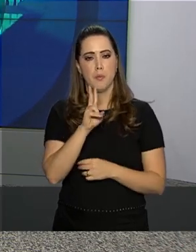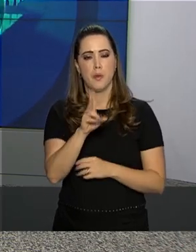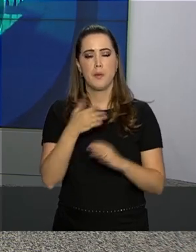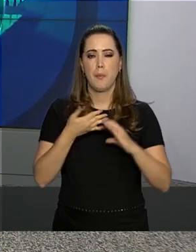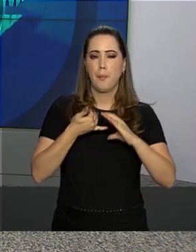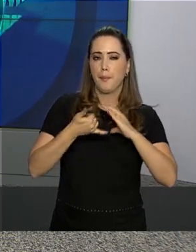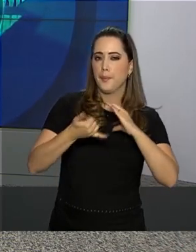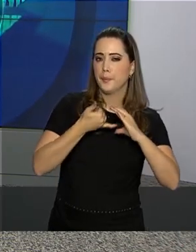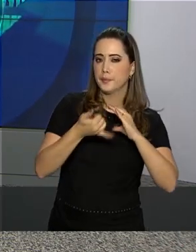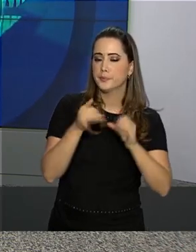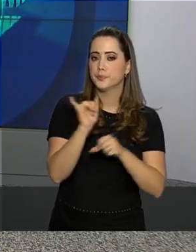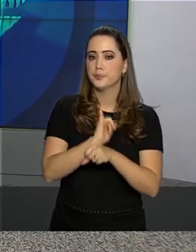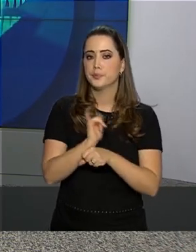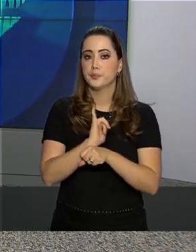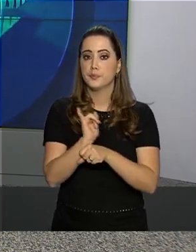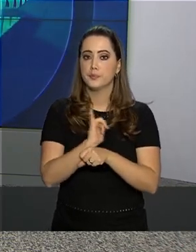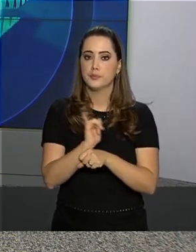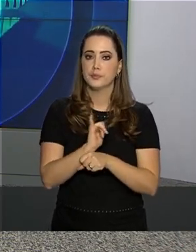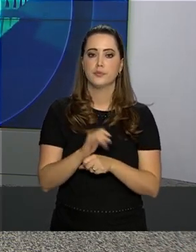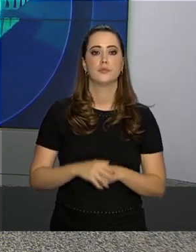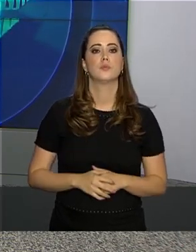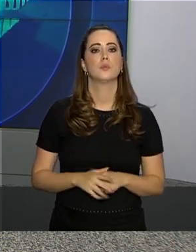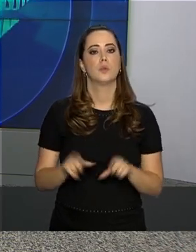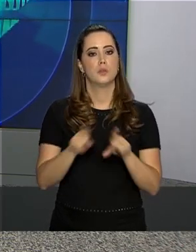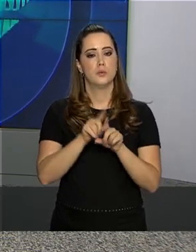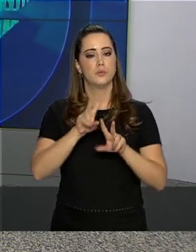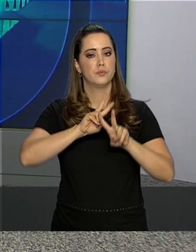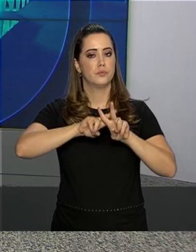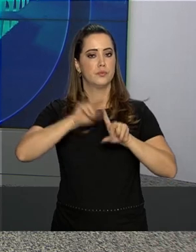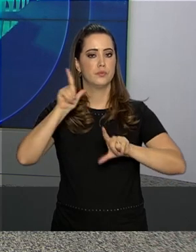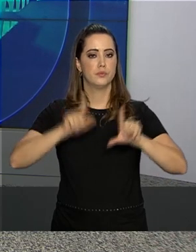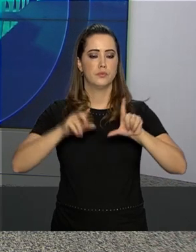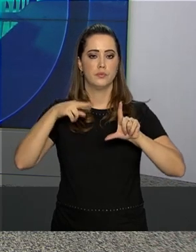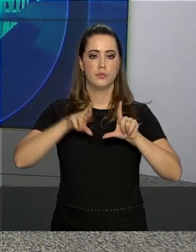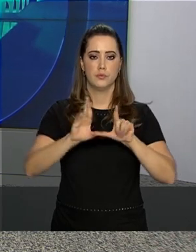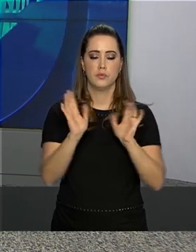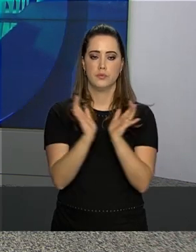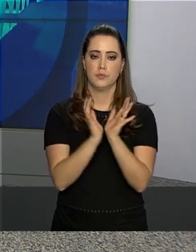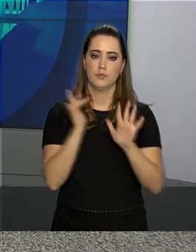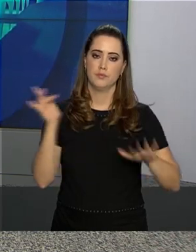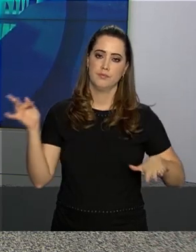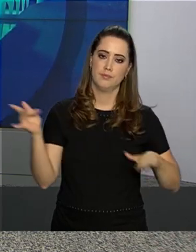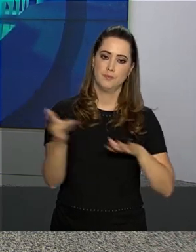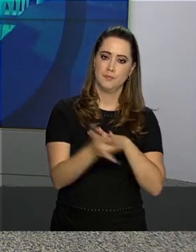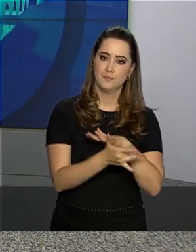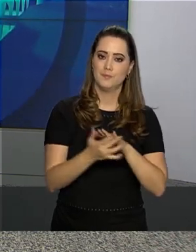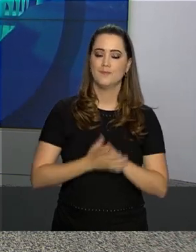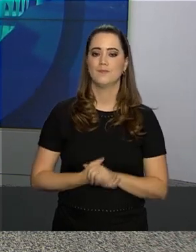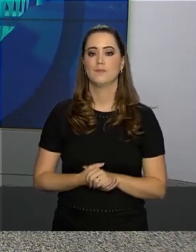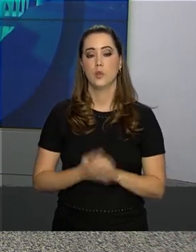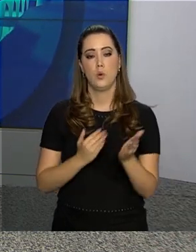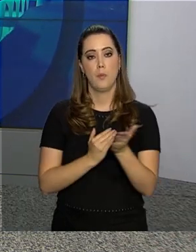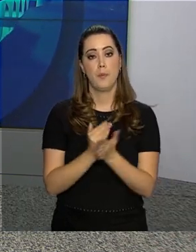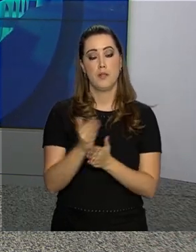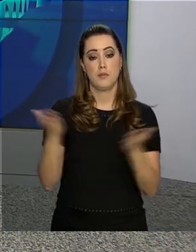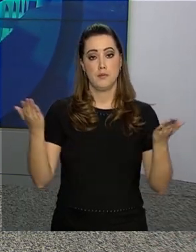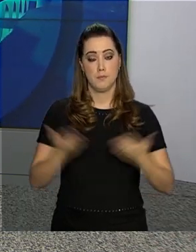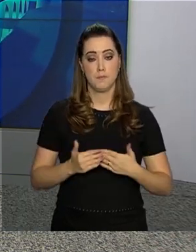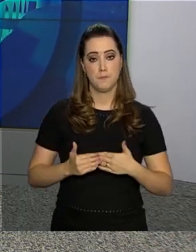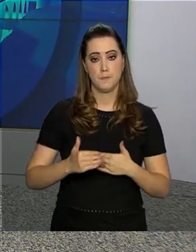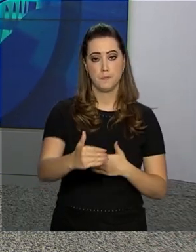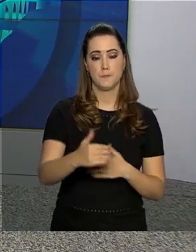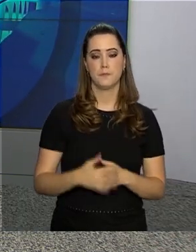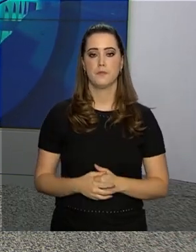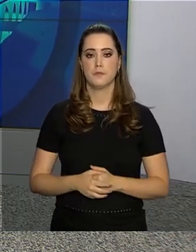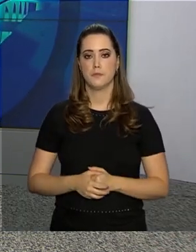para participar basta acessar o Bate-Papo ao vivo no YouTube ou usar a hashtag TVNBR nas redes sociais. O repórter NBR